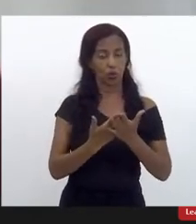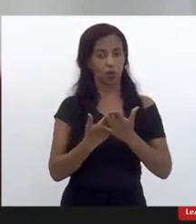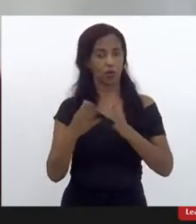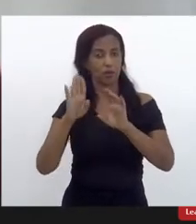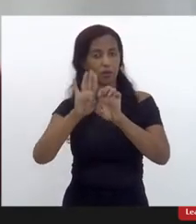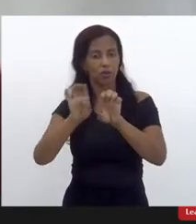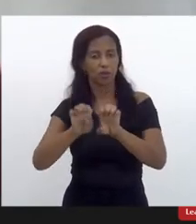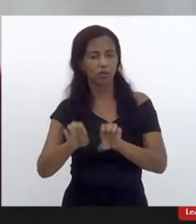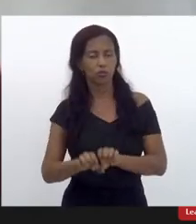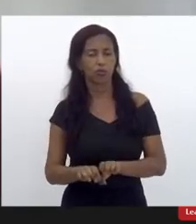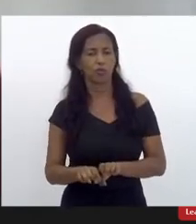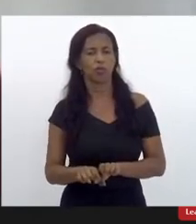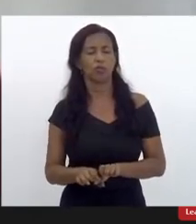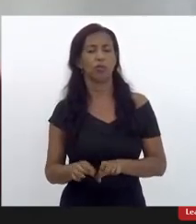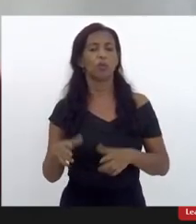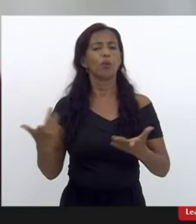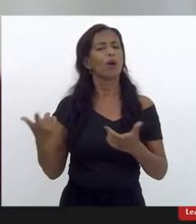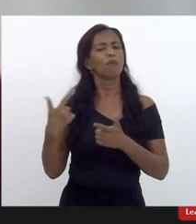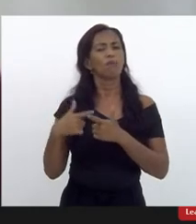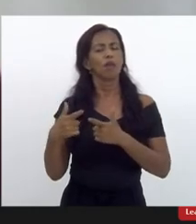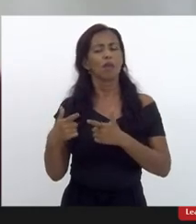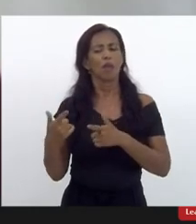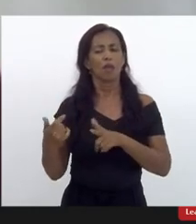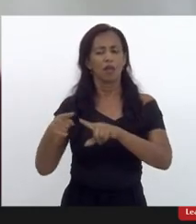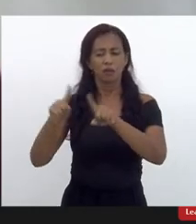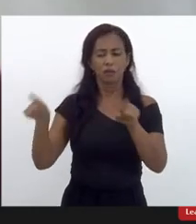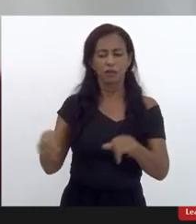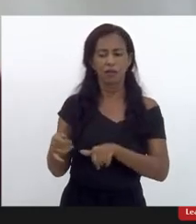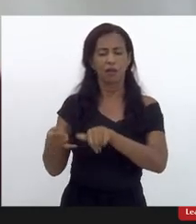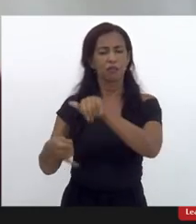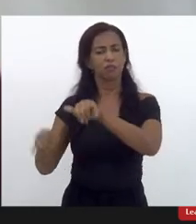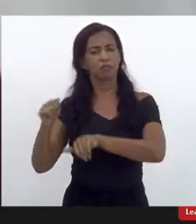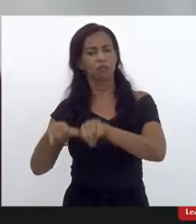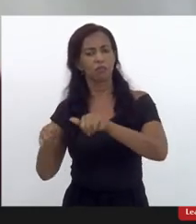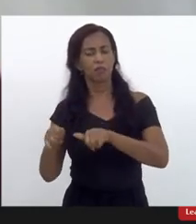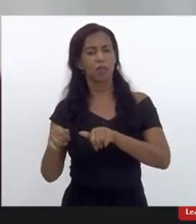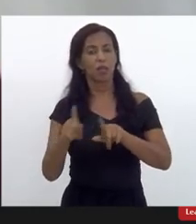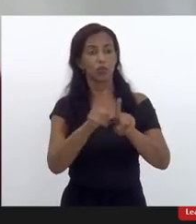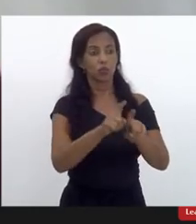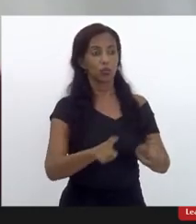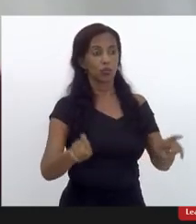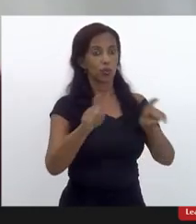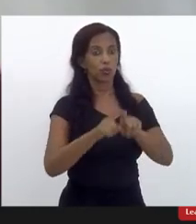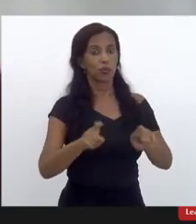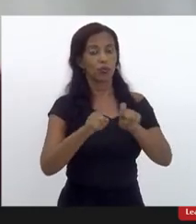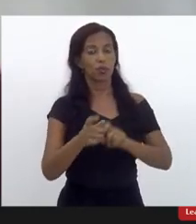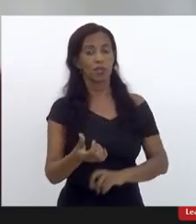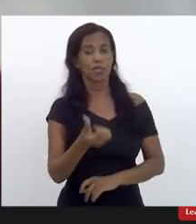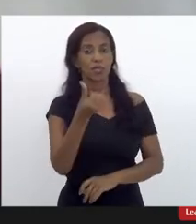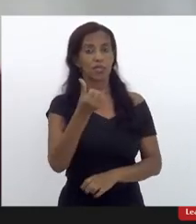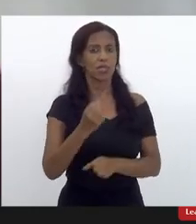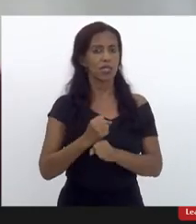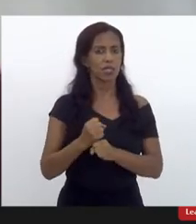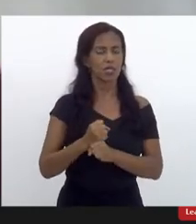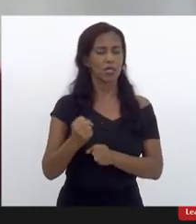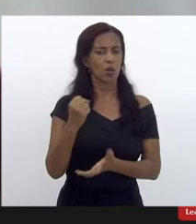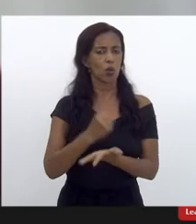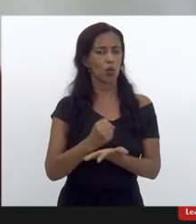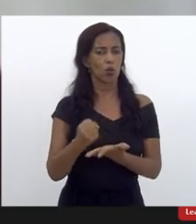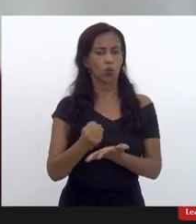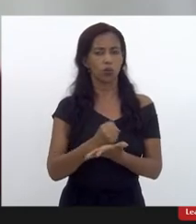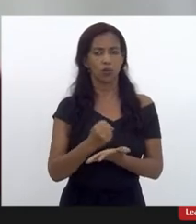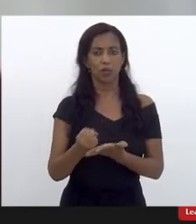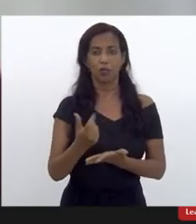estruturais. Quais são os problemas estruturais? São os laboratórios, a questão dos computadores, são 6 anos sem contrato de